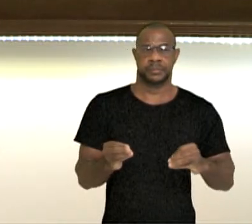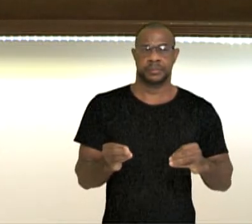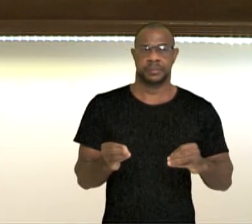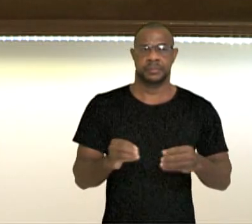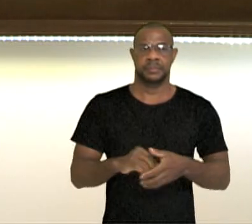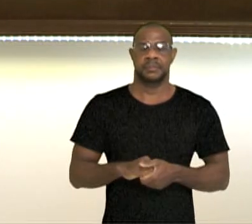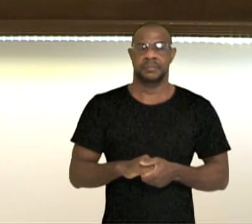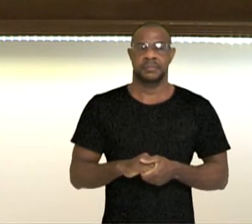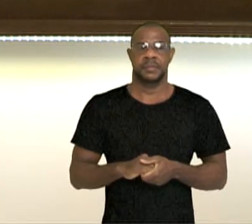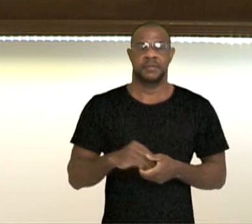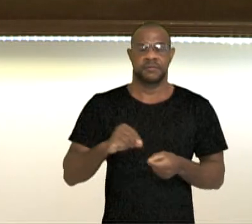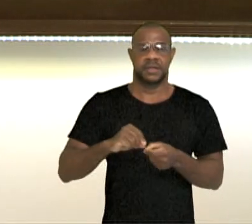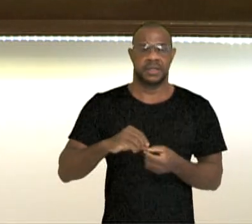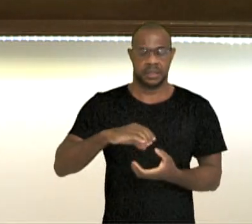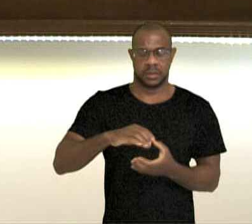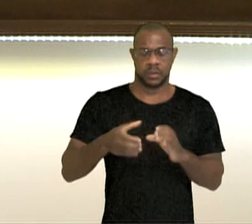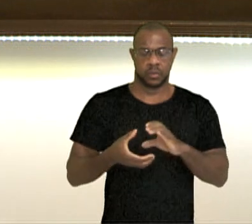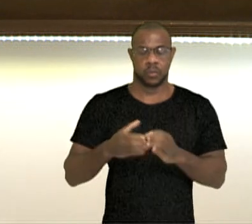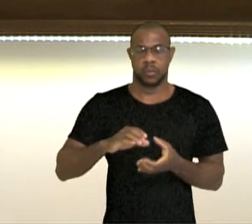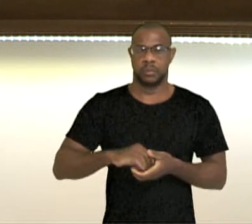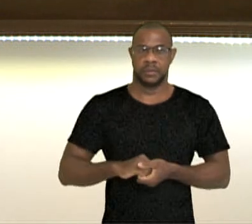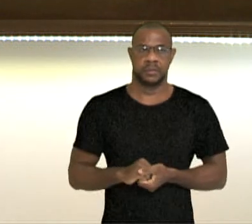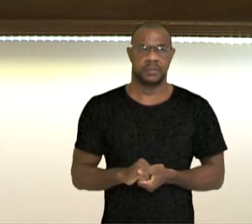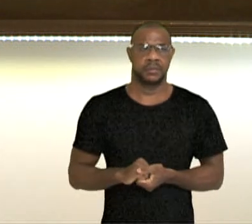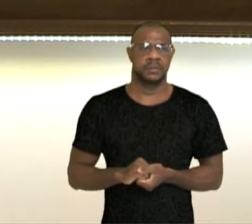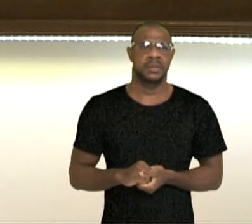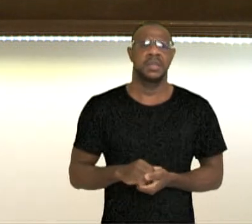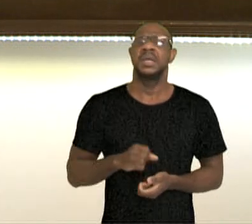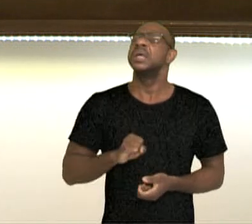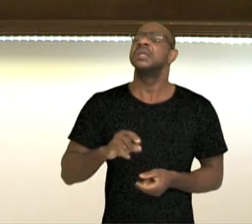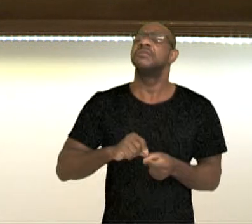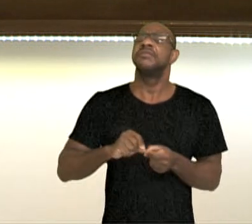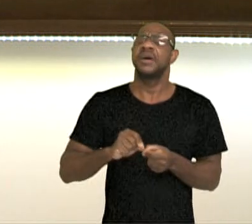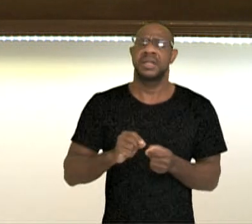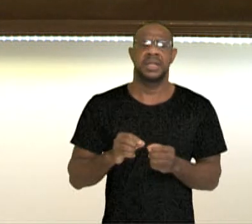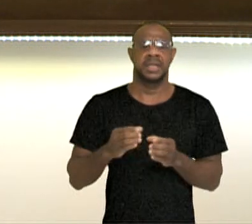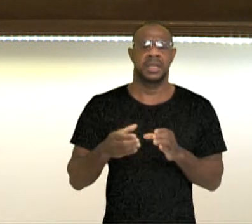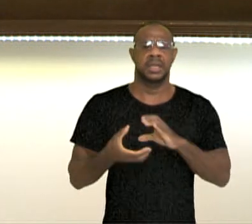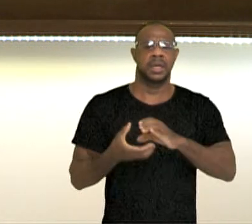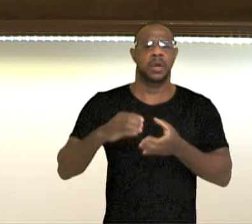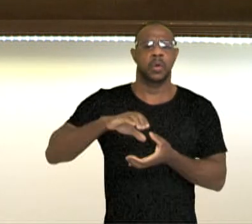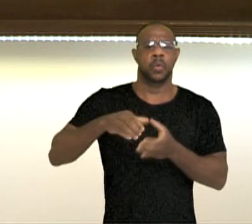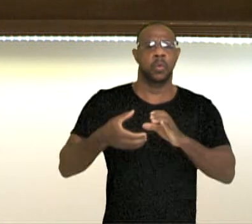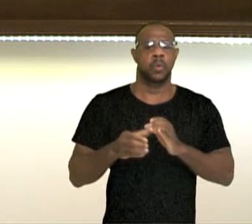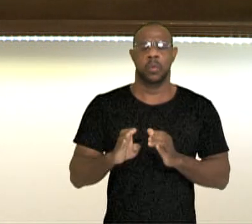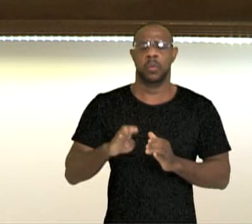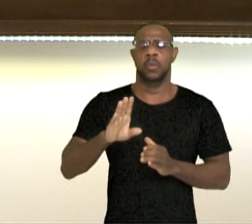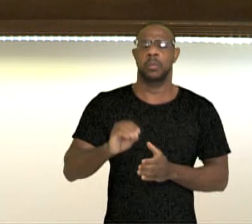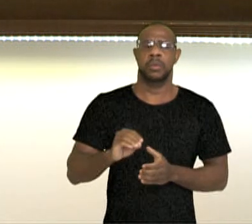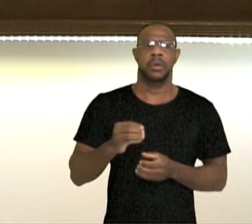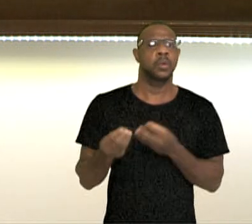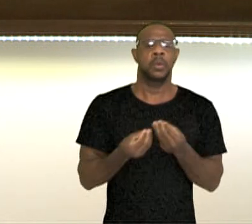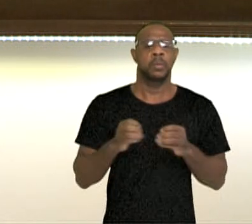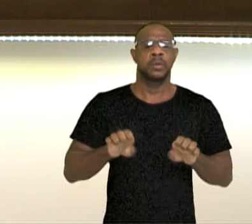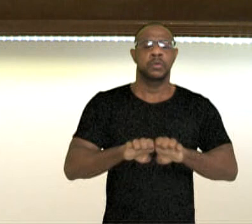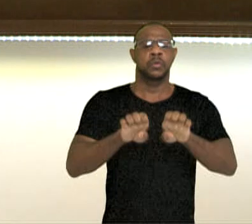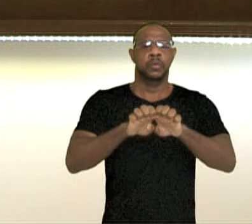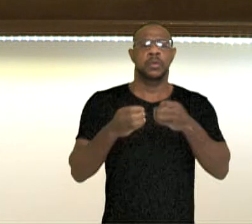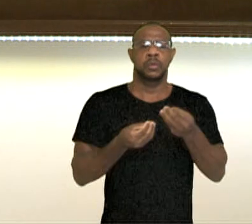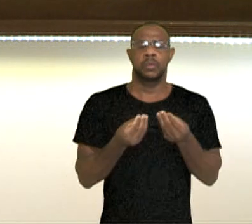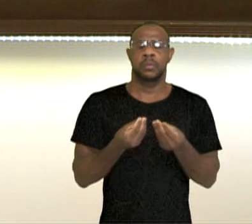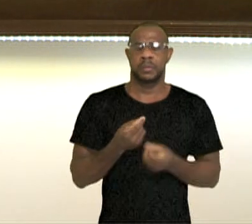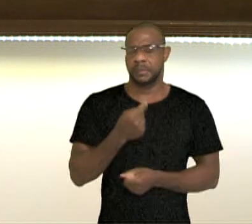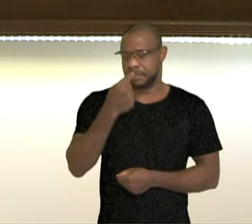fosse, ela fez uma pirâmide, a Bia. E se você fosse fazer um cubo, como é que seria essa estrutura? Pensa um